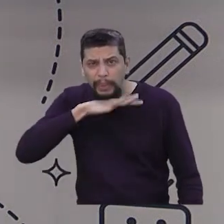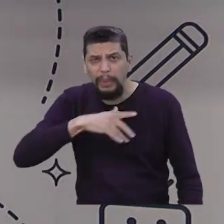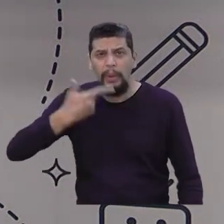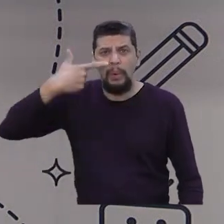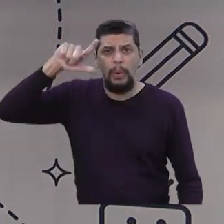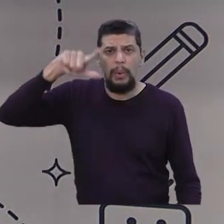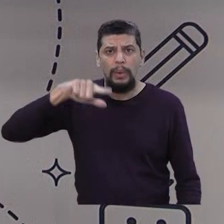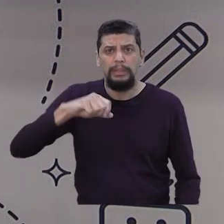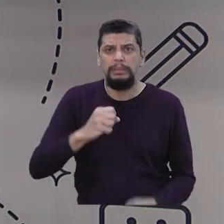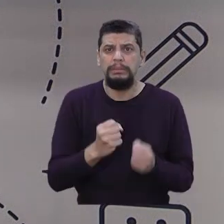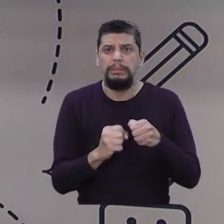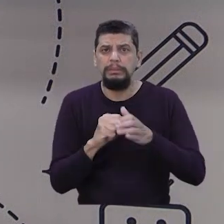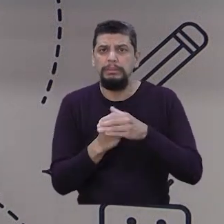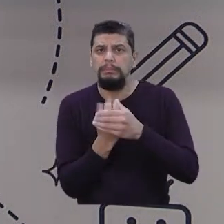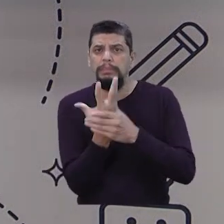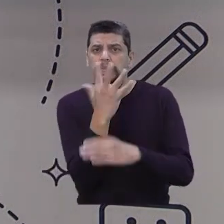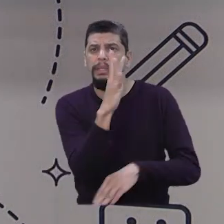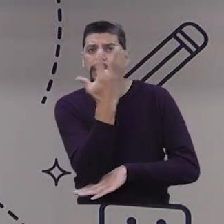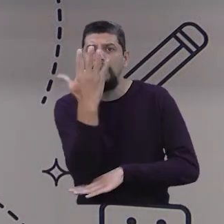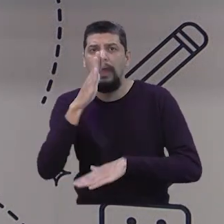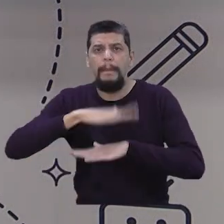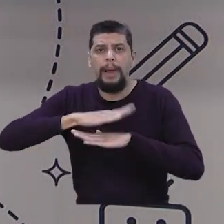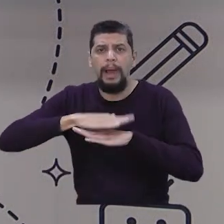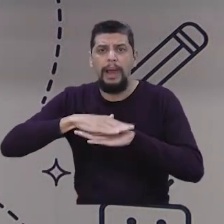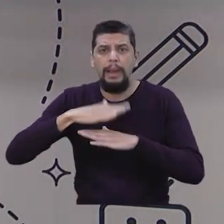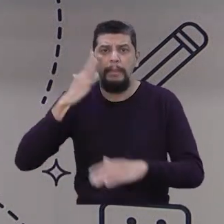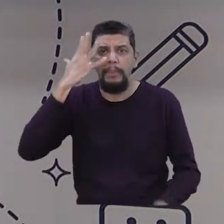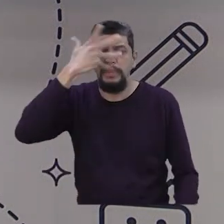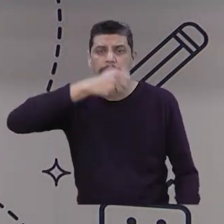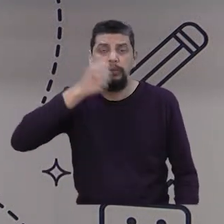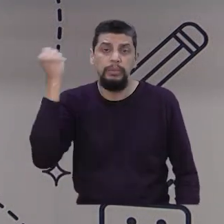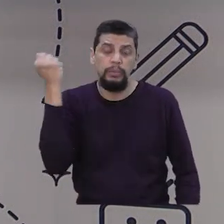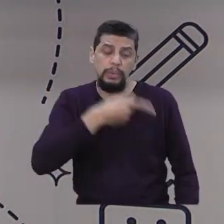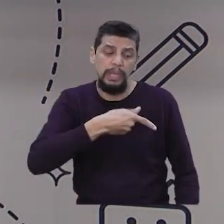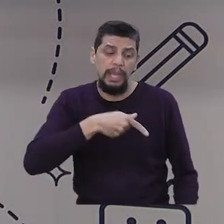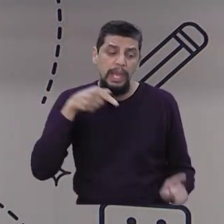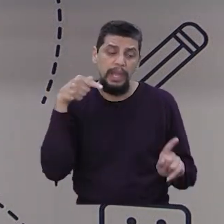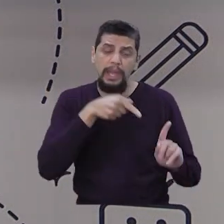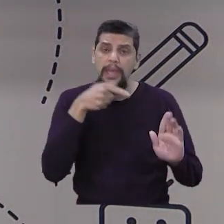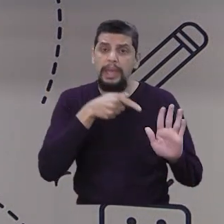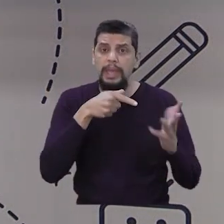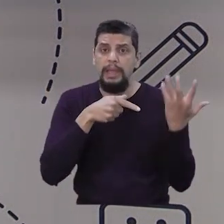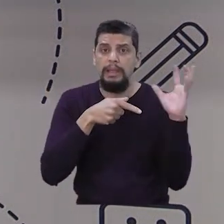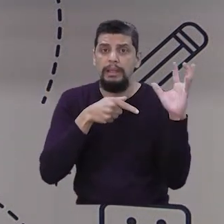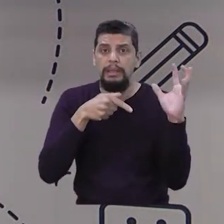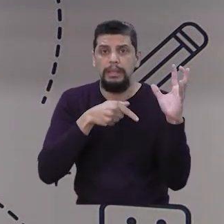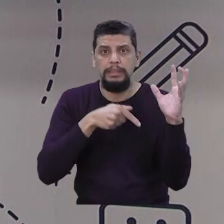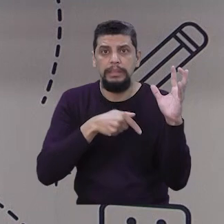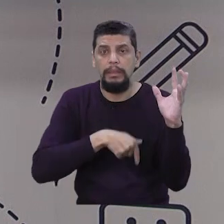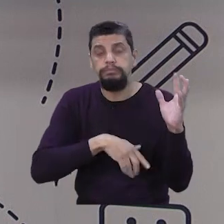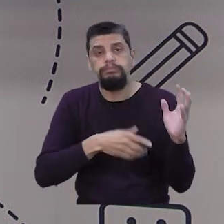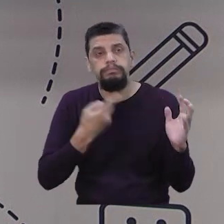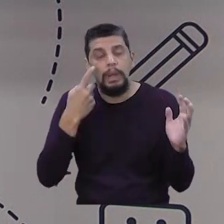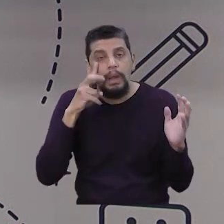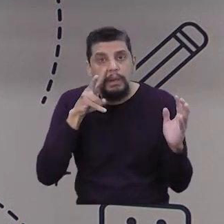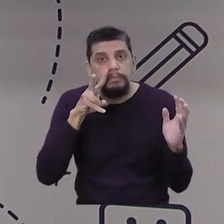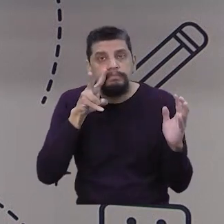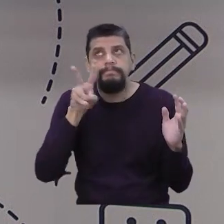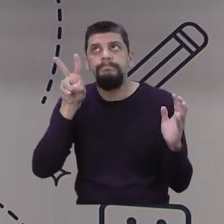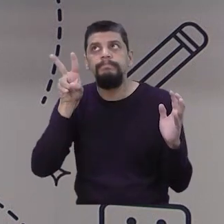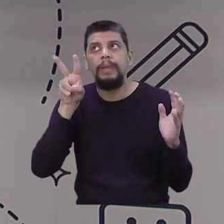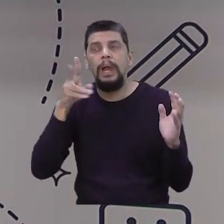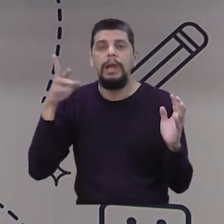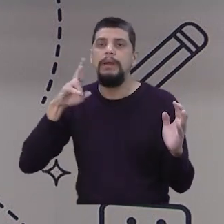que outras plantas eram muito mais bonitas que ele. E o Criador ouviu tudo o que ele disse e respondeu